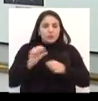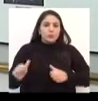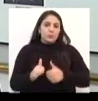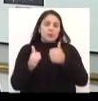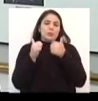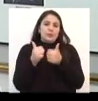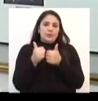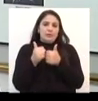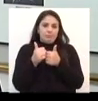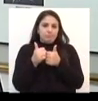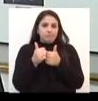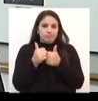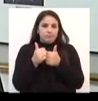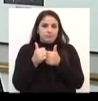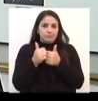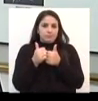melhorias